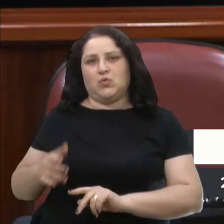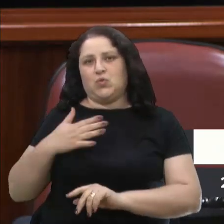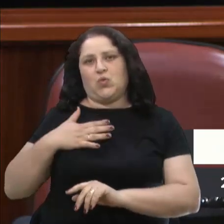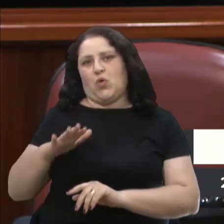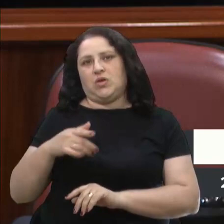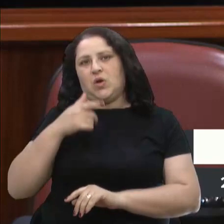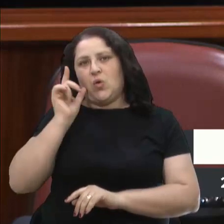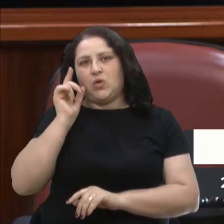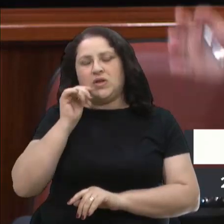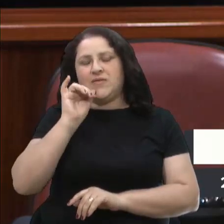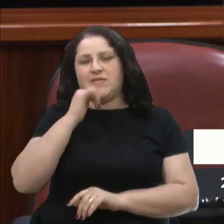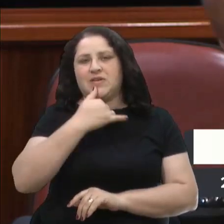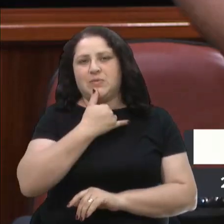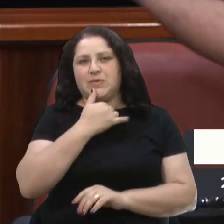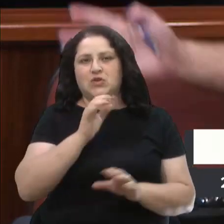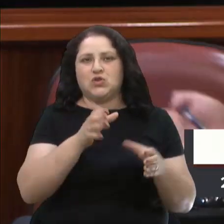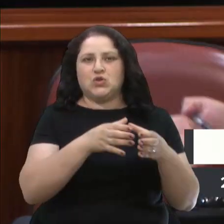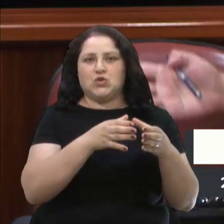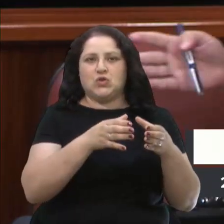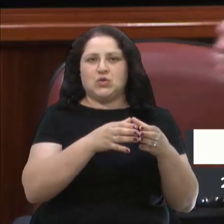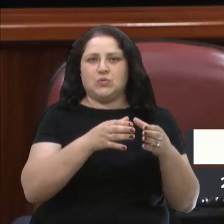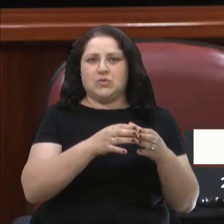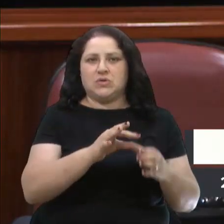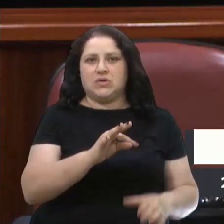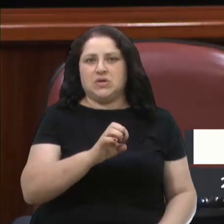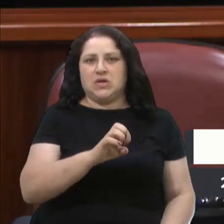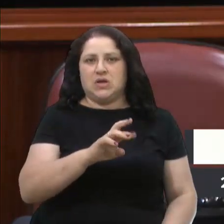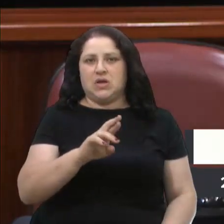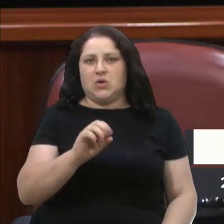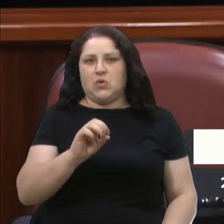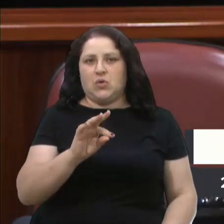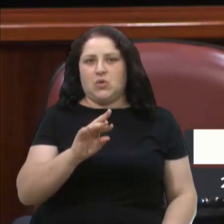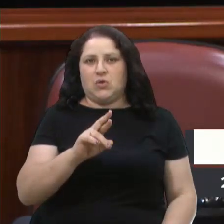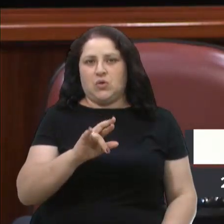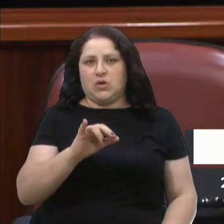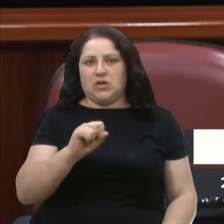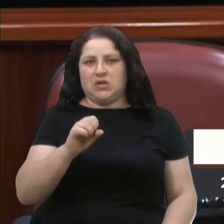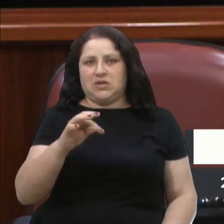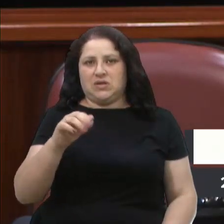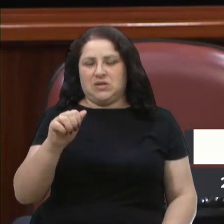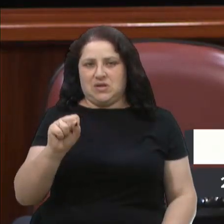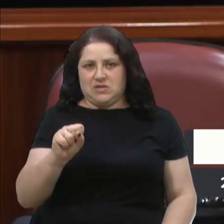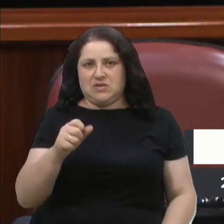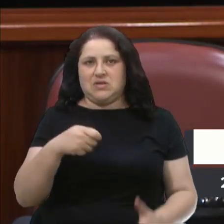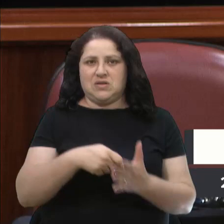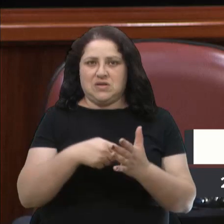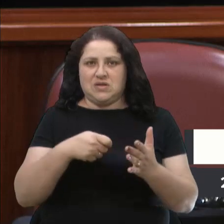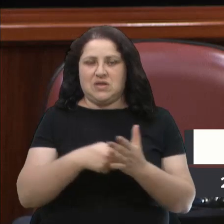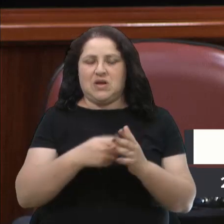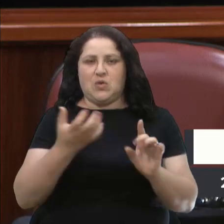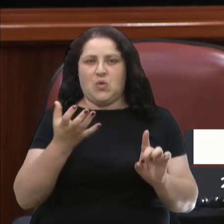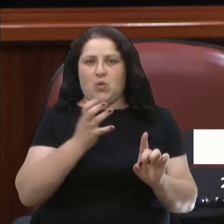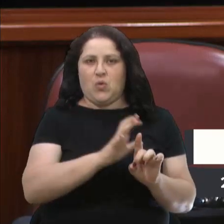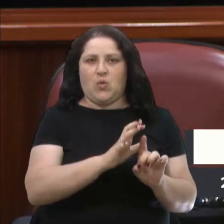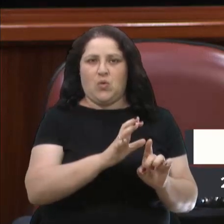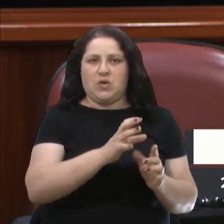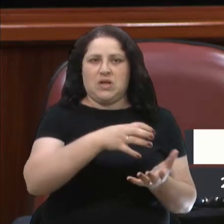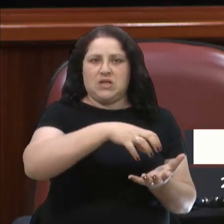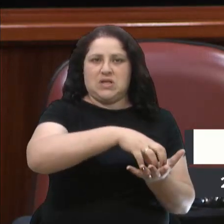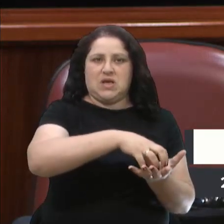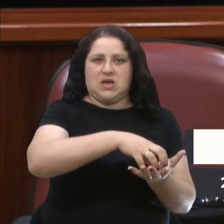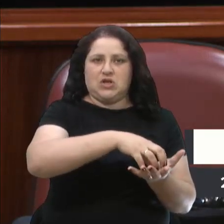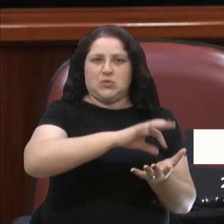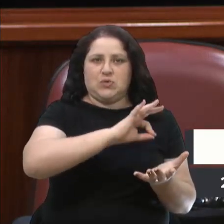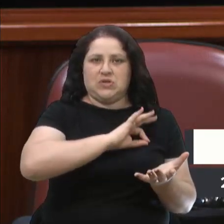Ontem, infelizmente, grupos terroristas em Brasília tentaram, né, atacar a sede da Polícia Federal, enfim. Cabe